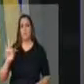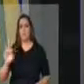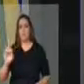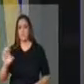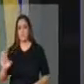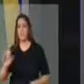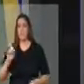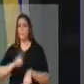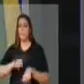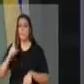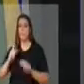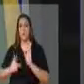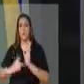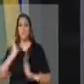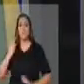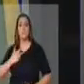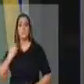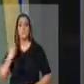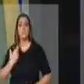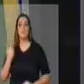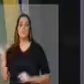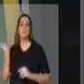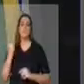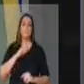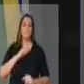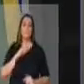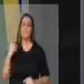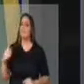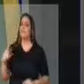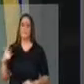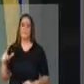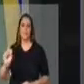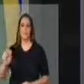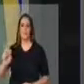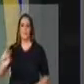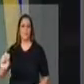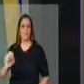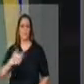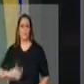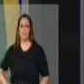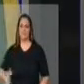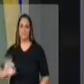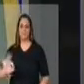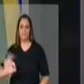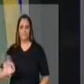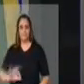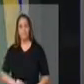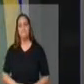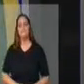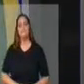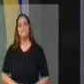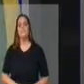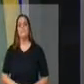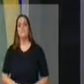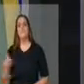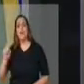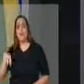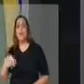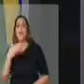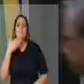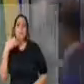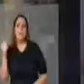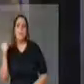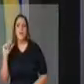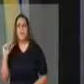no momento cirúrgico, ela não é contemplada pelo SUS e é uma forma mais agradável de se